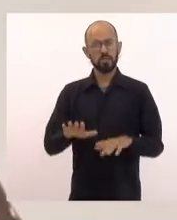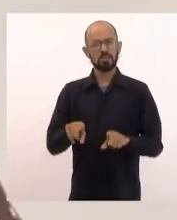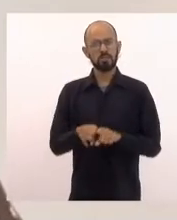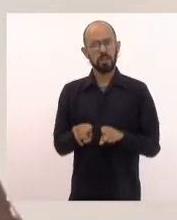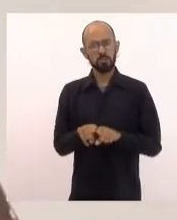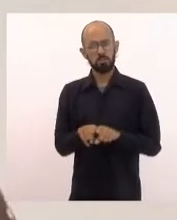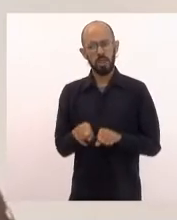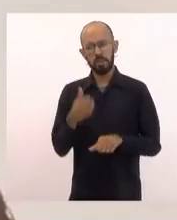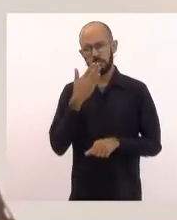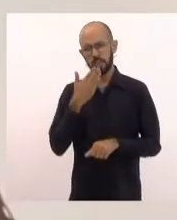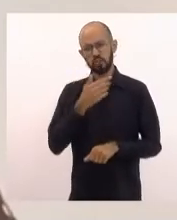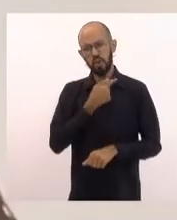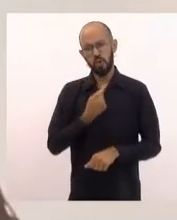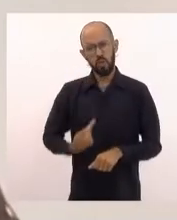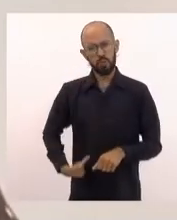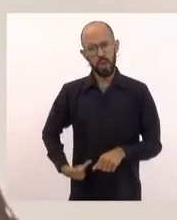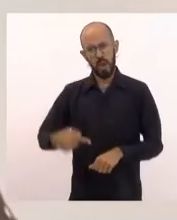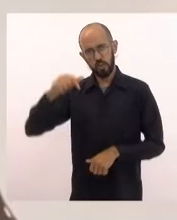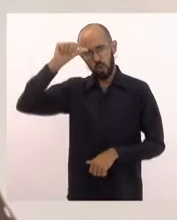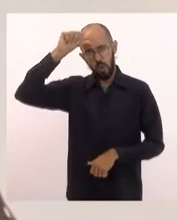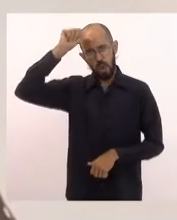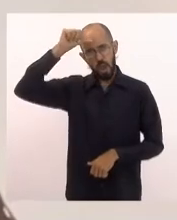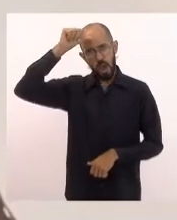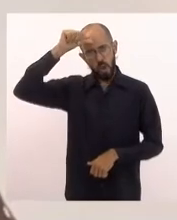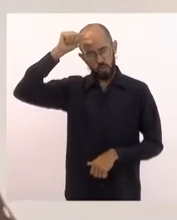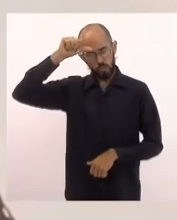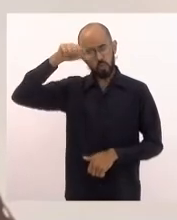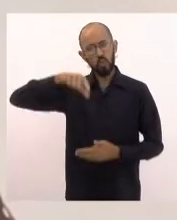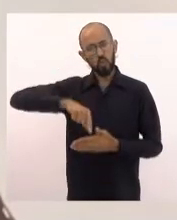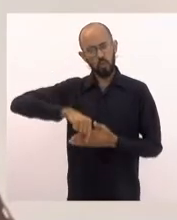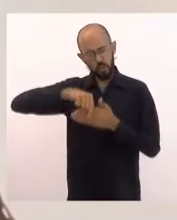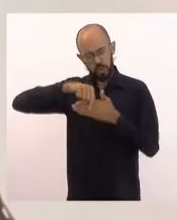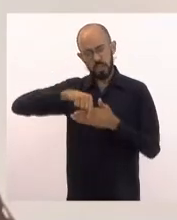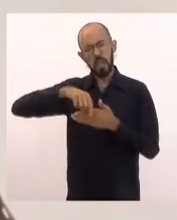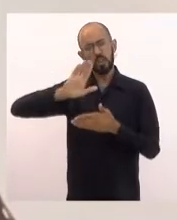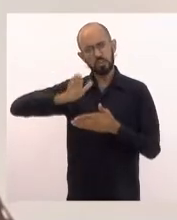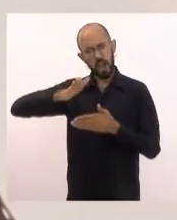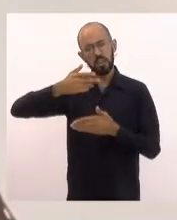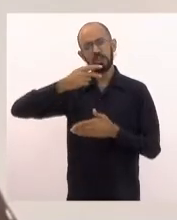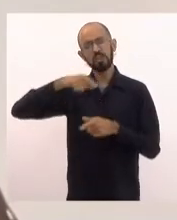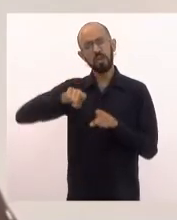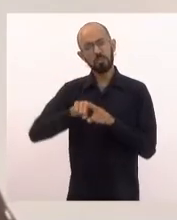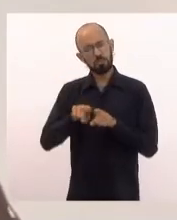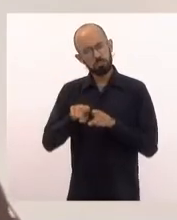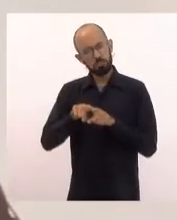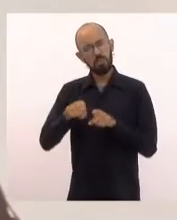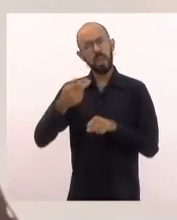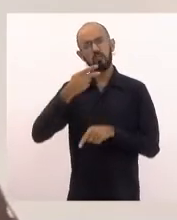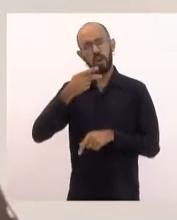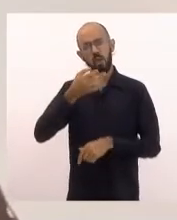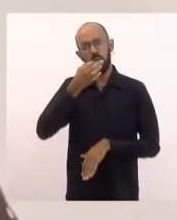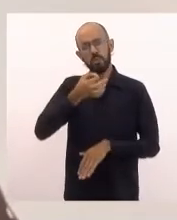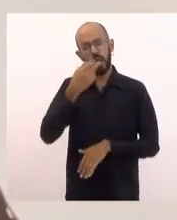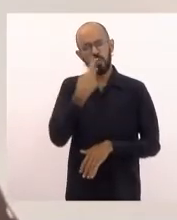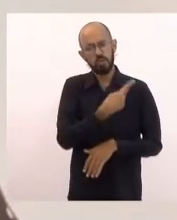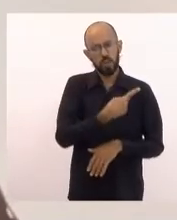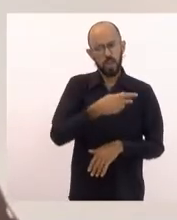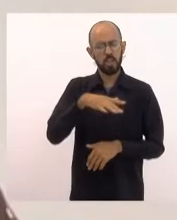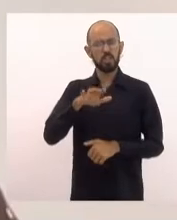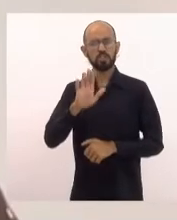ao governador Cláudio, nosso líder do governo, já se colocou, já trouxe aí o pronunciamento do